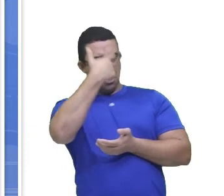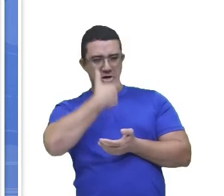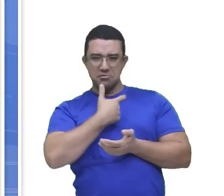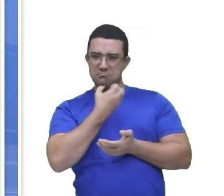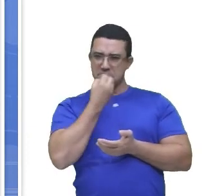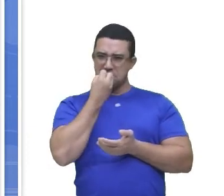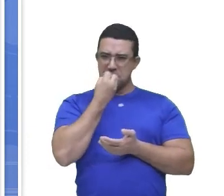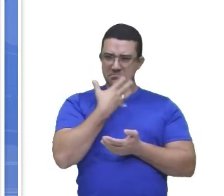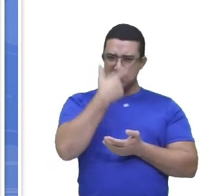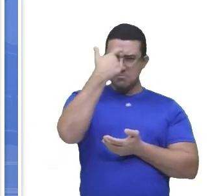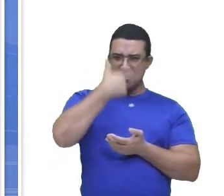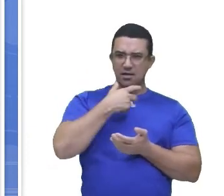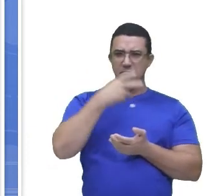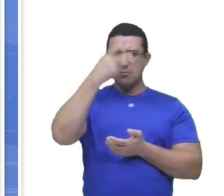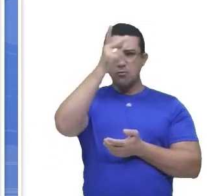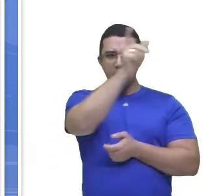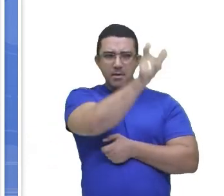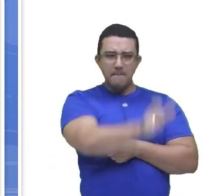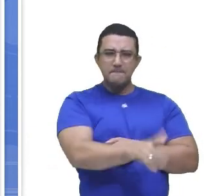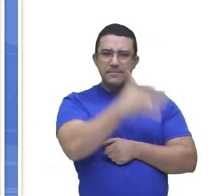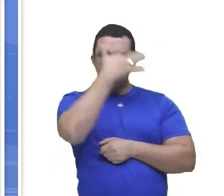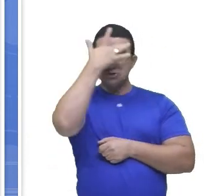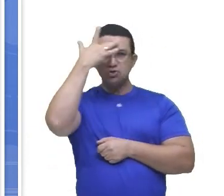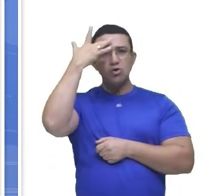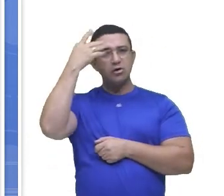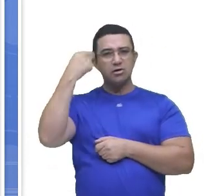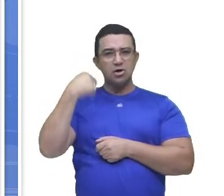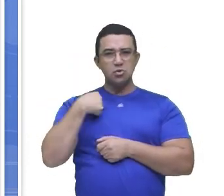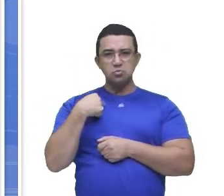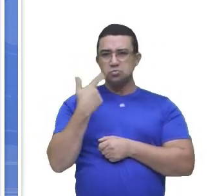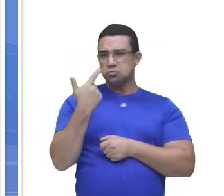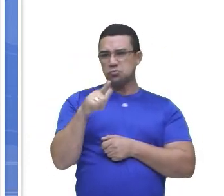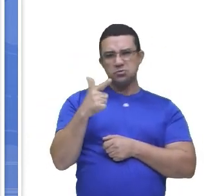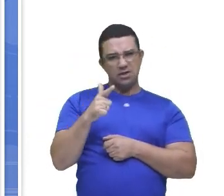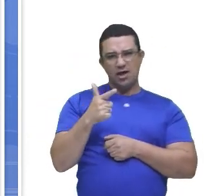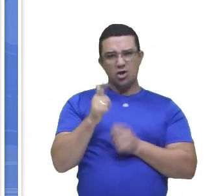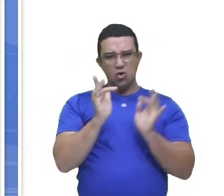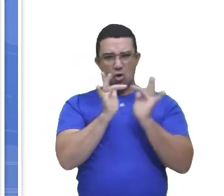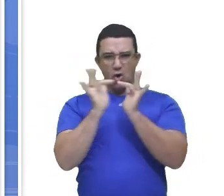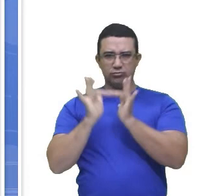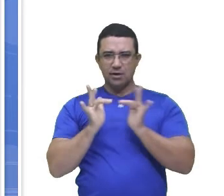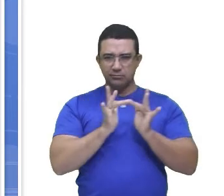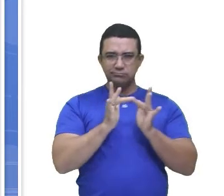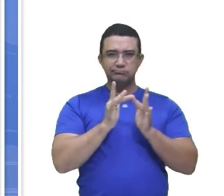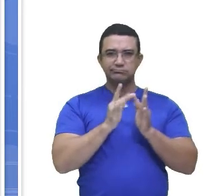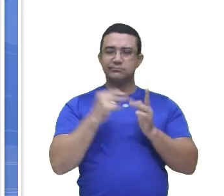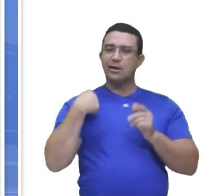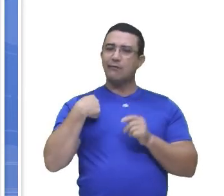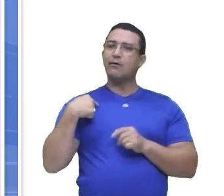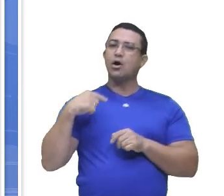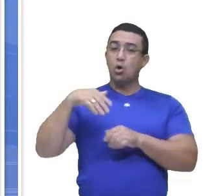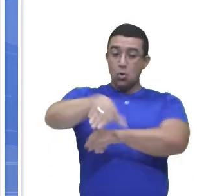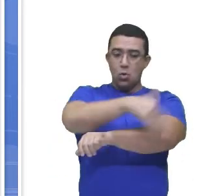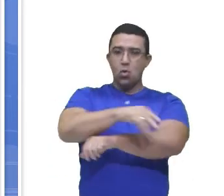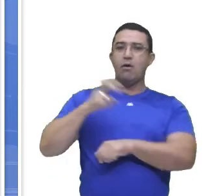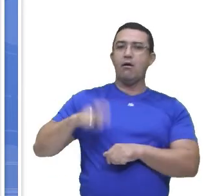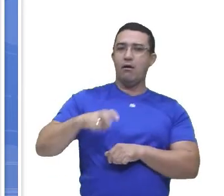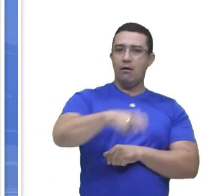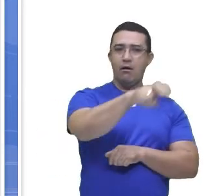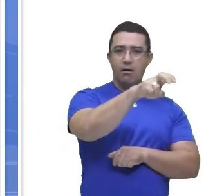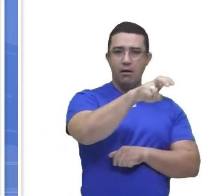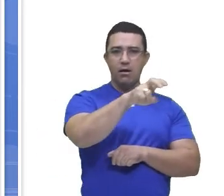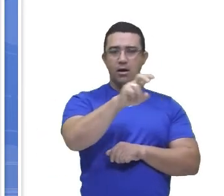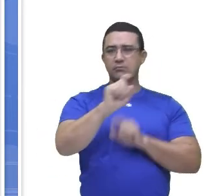una persona que no tengo tanta intimidad. Salí por las calles andando, pero estaba como